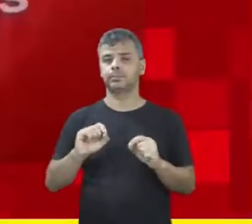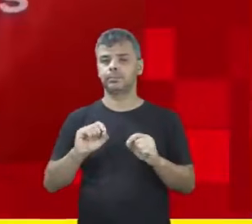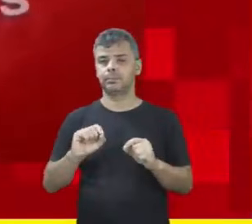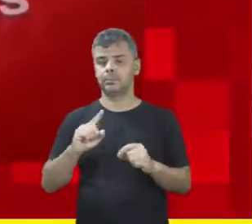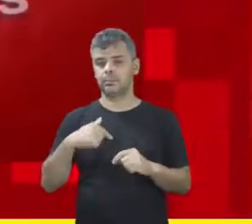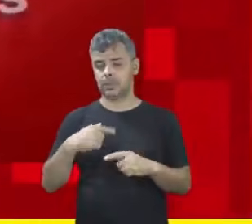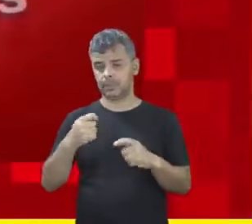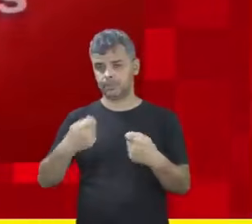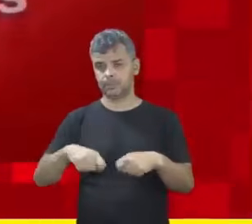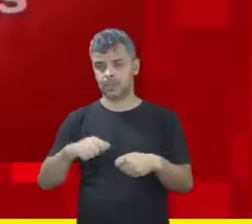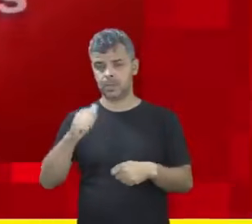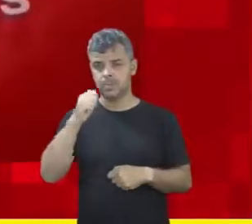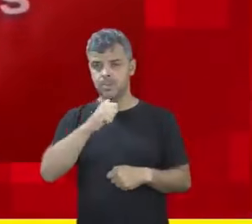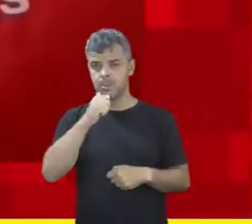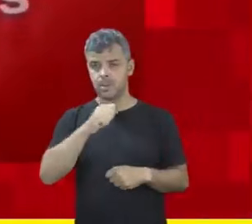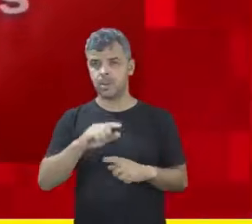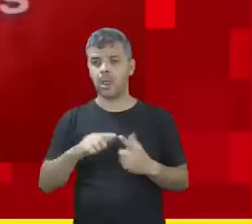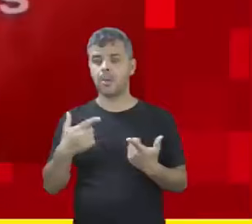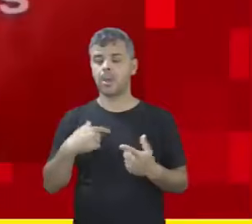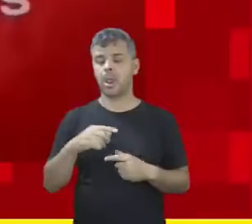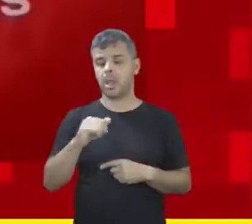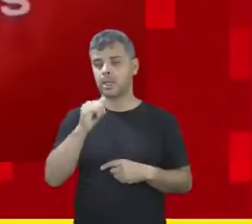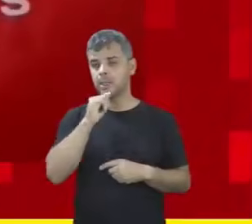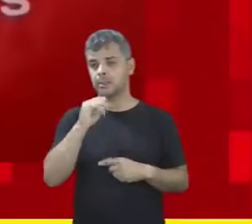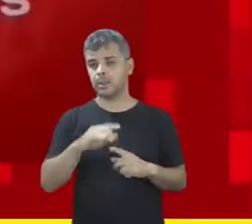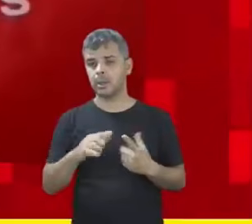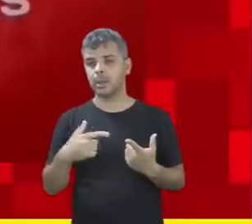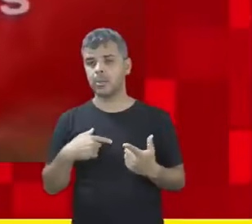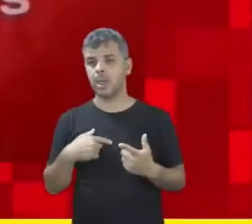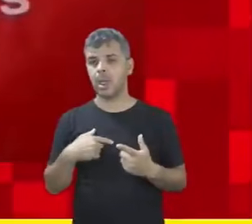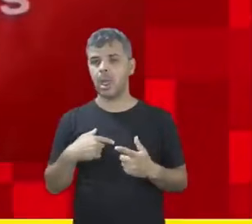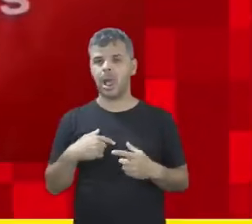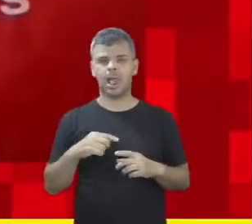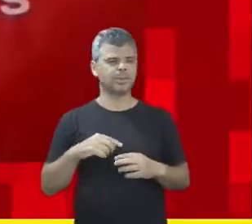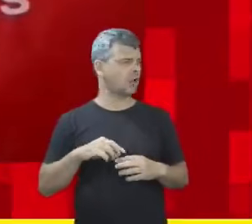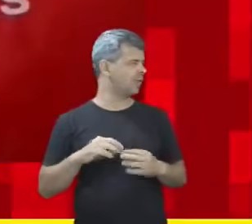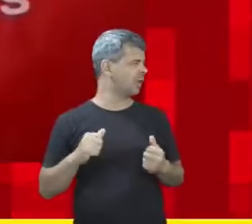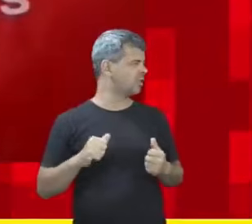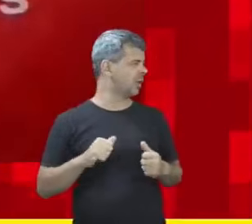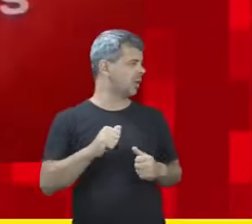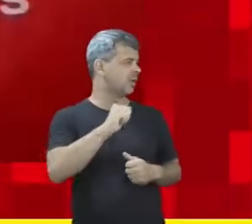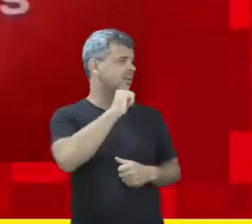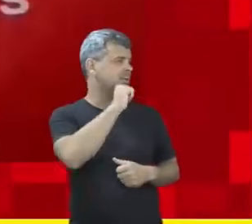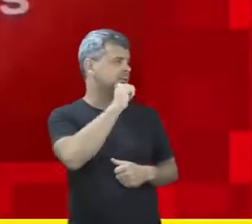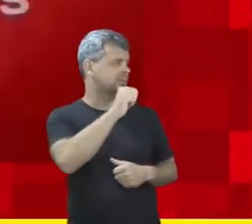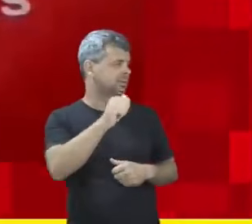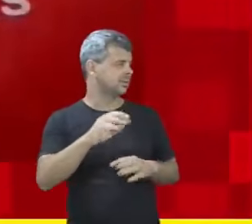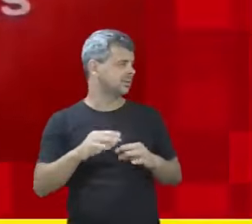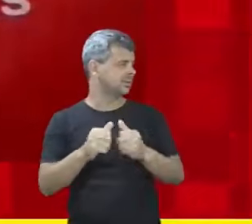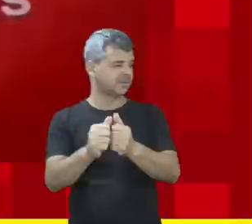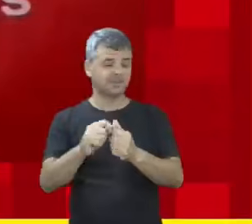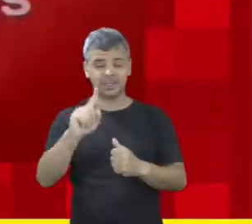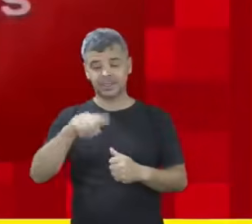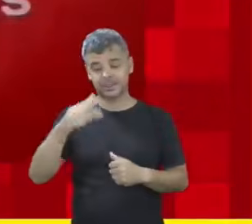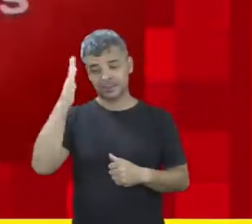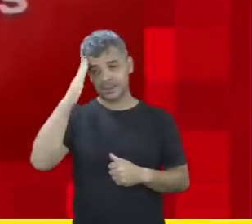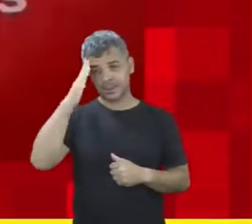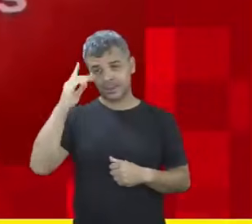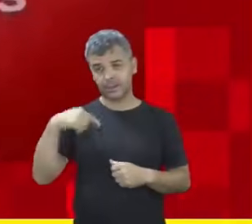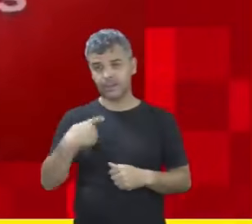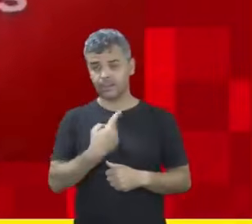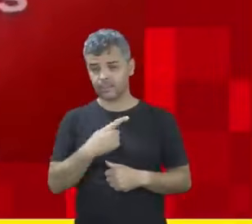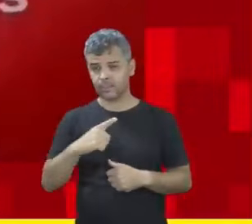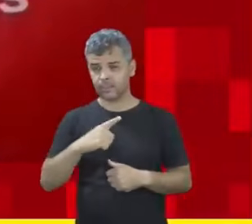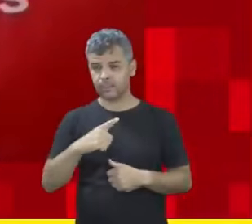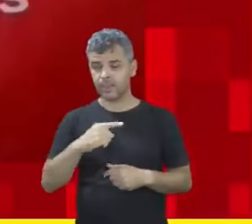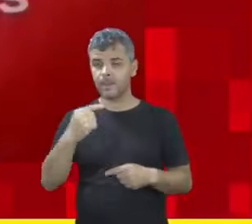são necessidades das mulheres. E eu trago um exemplo, que é o absorvente. Nem toda a menina, a gente sabe, a gente já